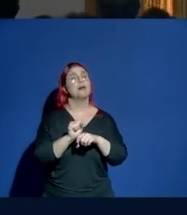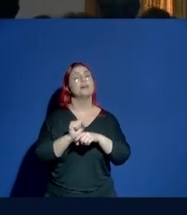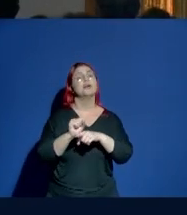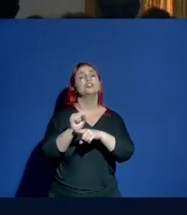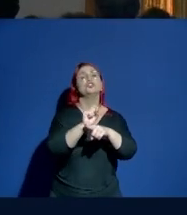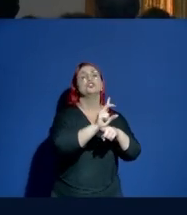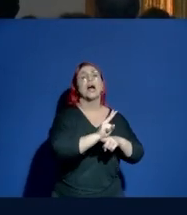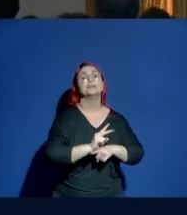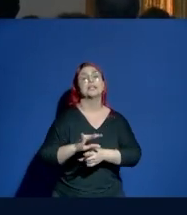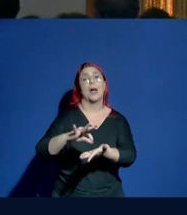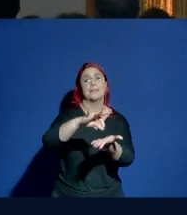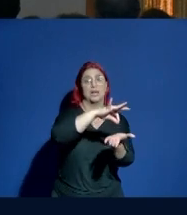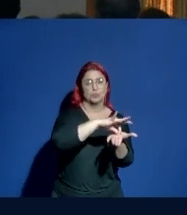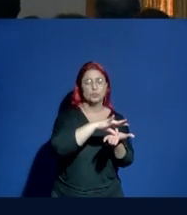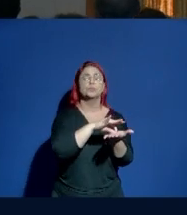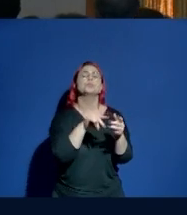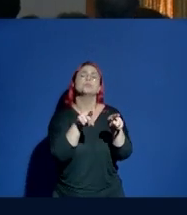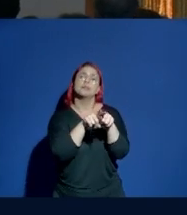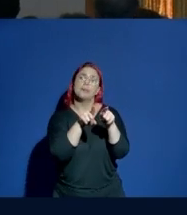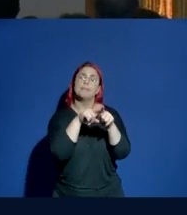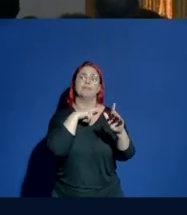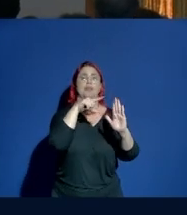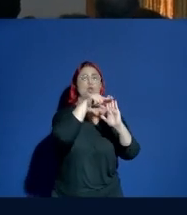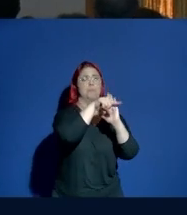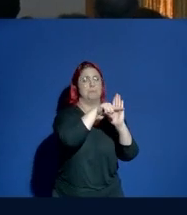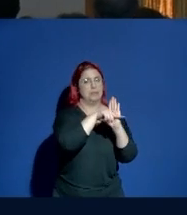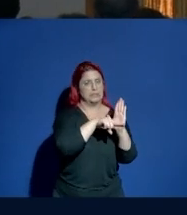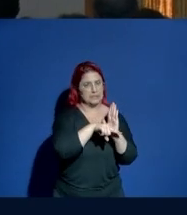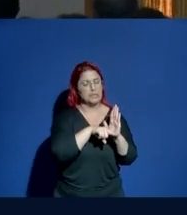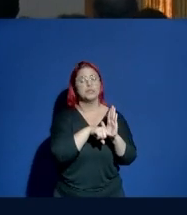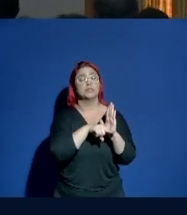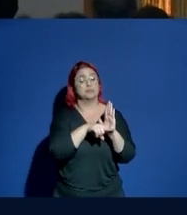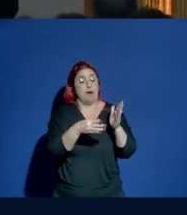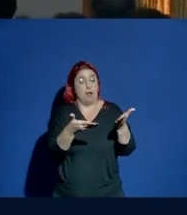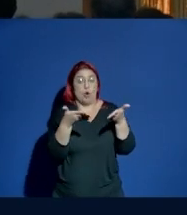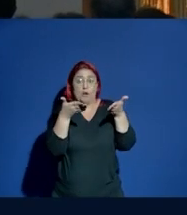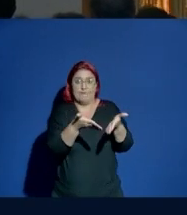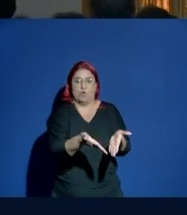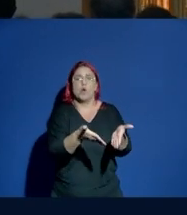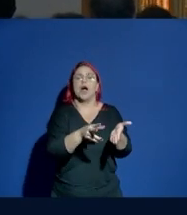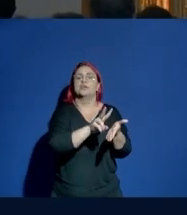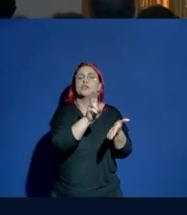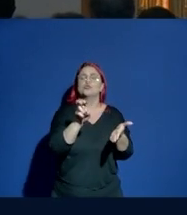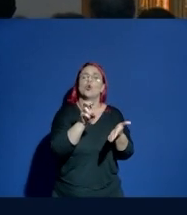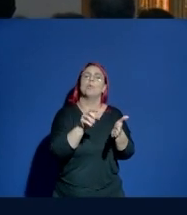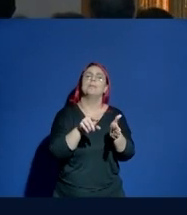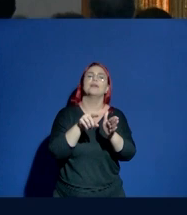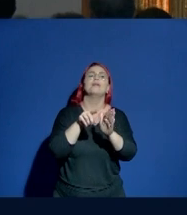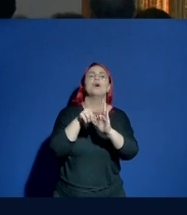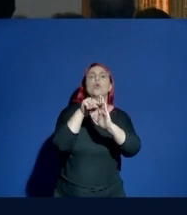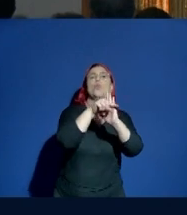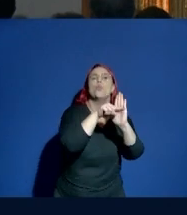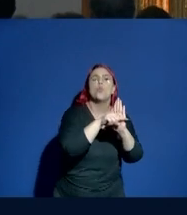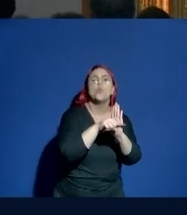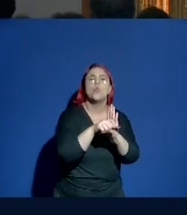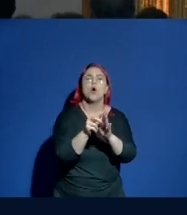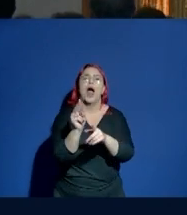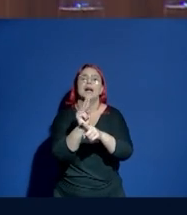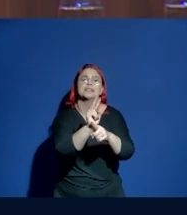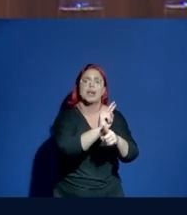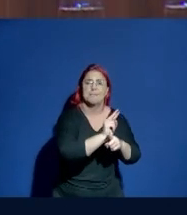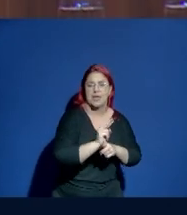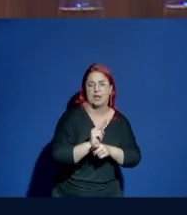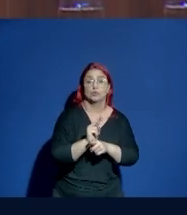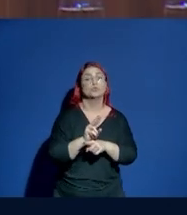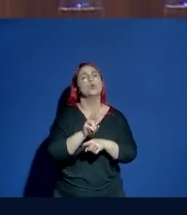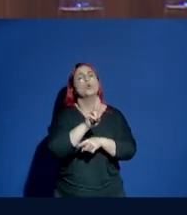está investindo muito nisso a pesquisa tá extremamente focada nessa questão do rastreamento a gente tá usando aquilo que